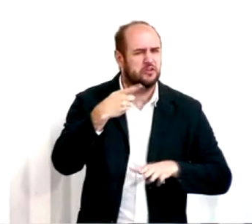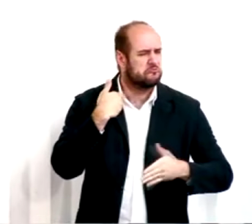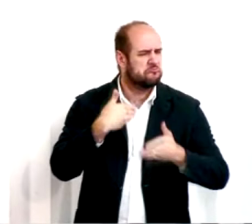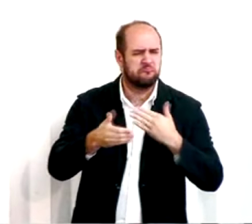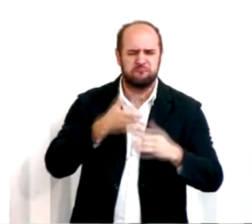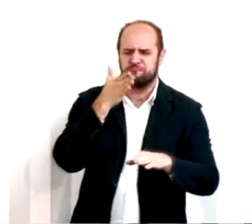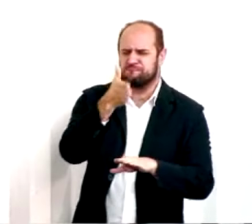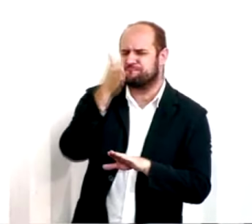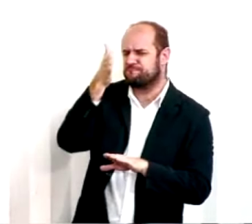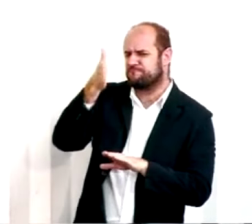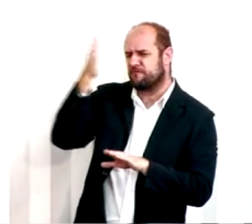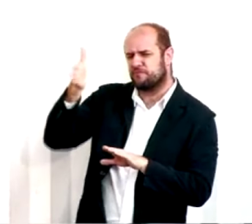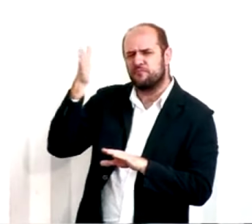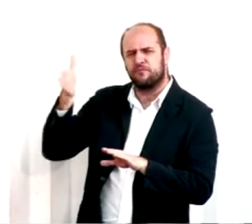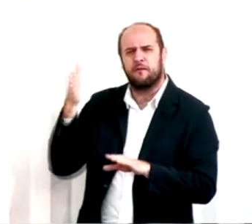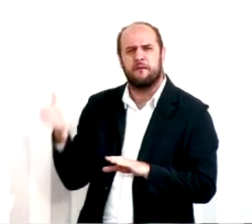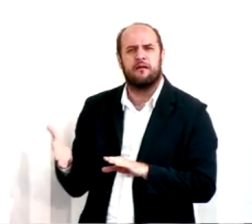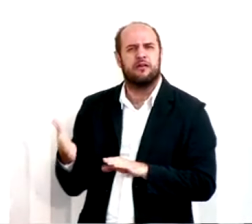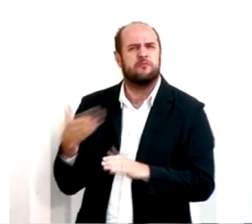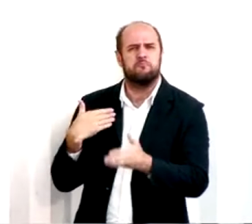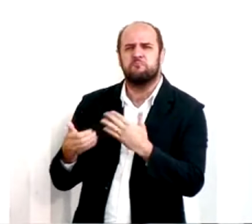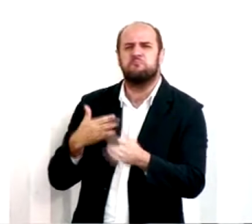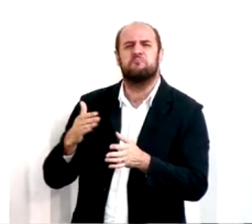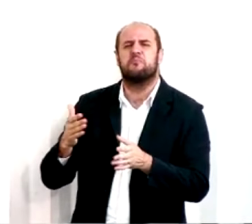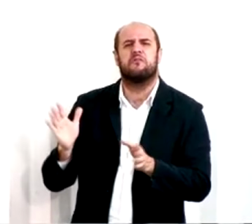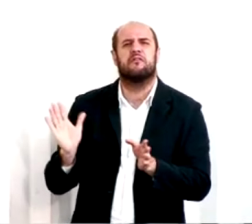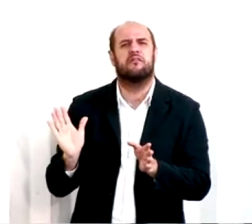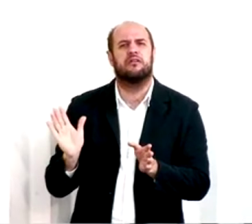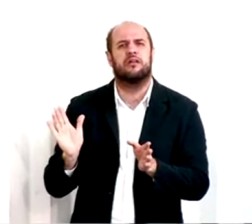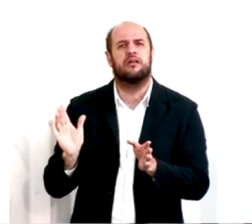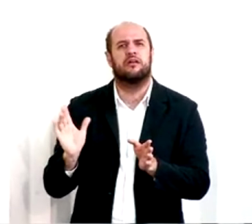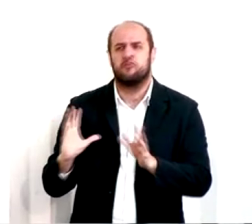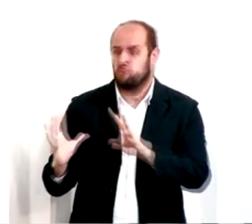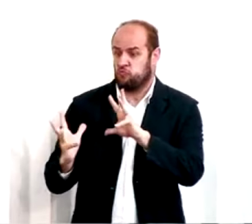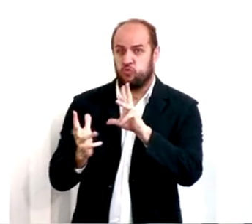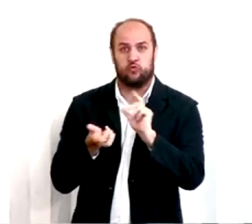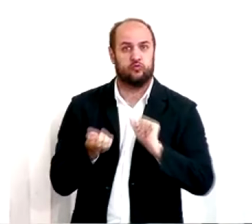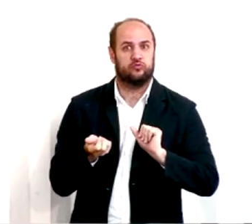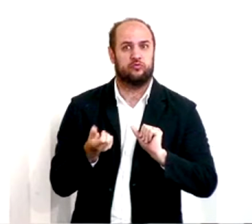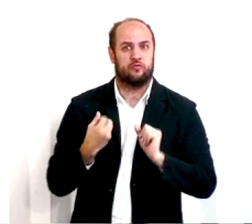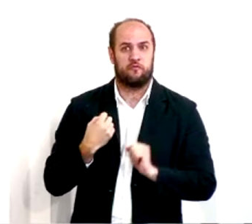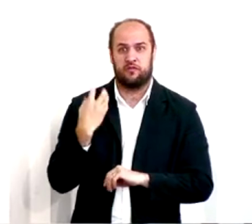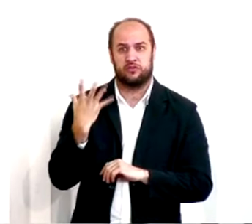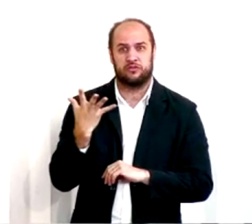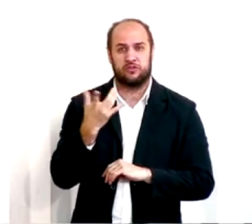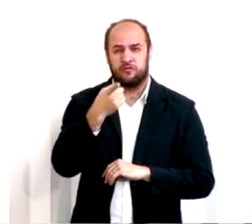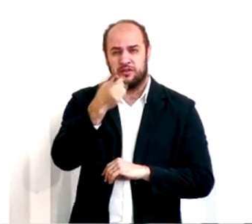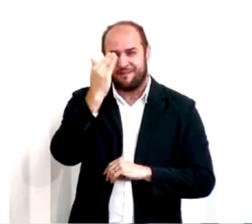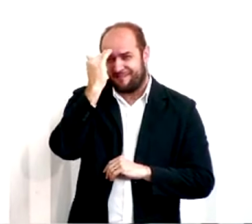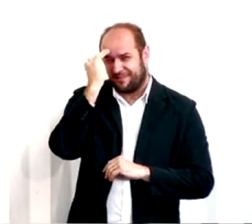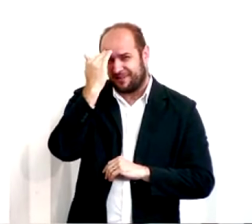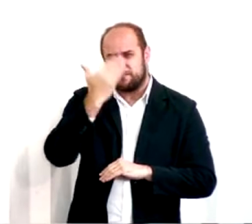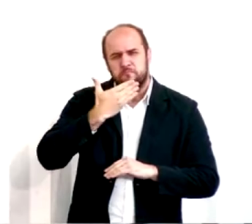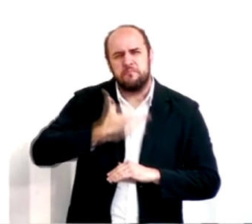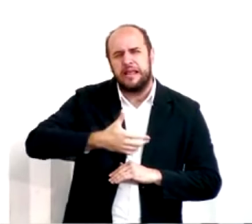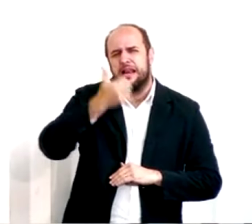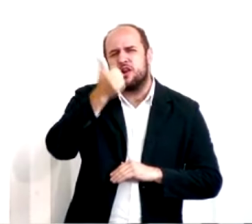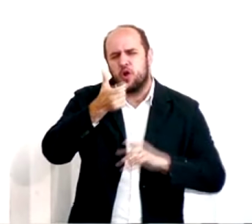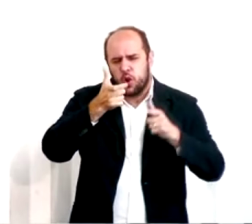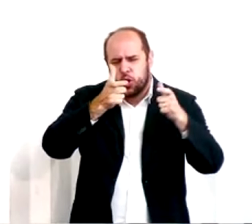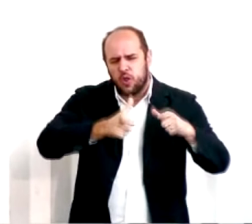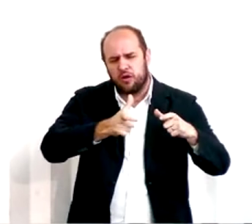estiver em qualquer lugar que você estiver do mundo você compreenda que o melhor lugar é diante